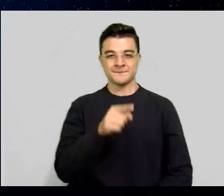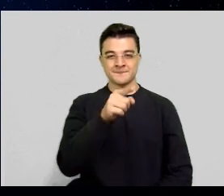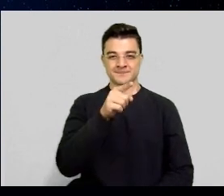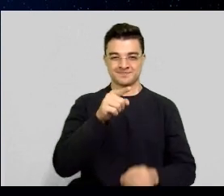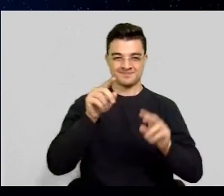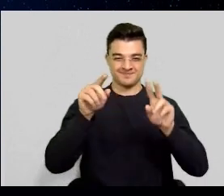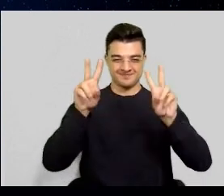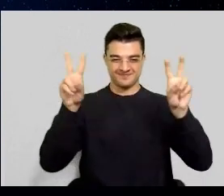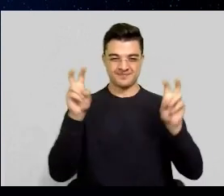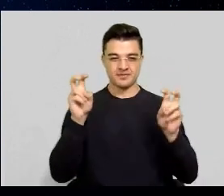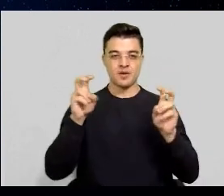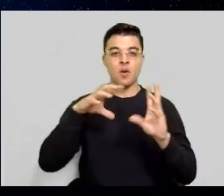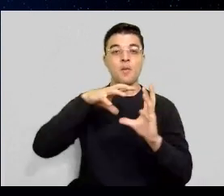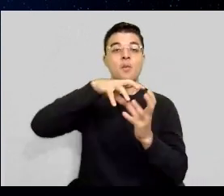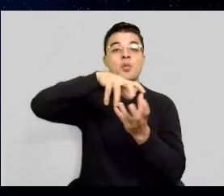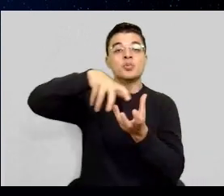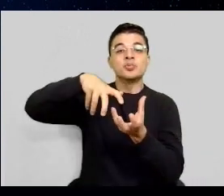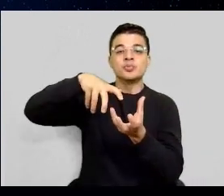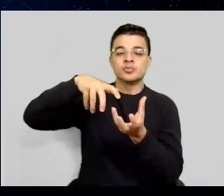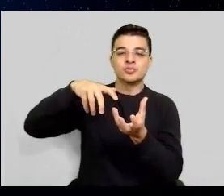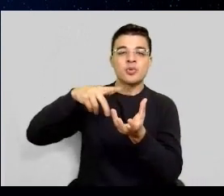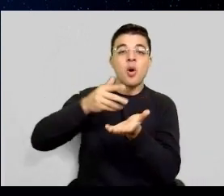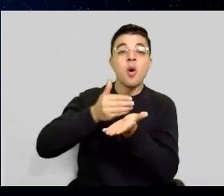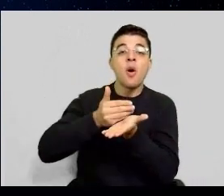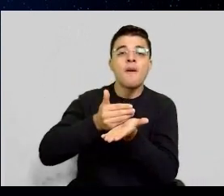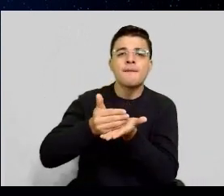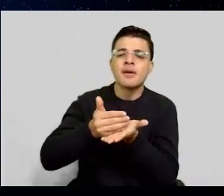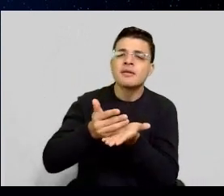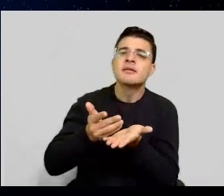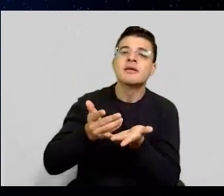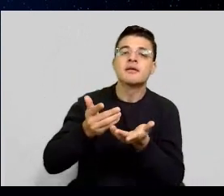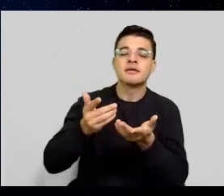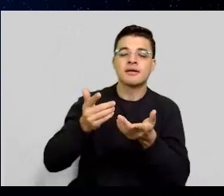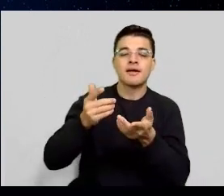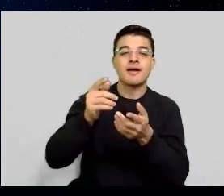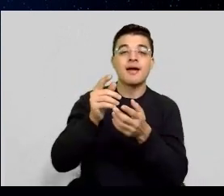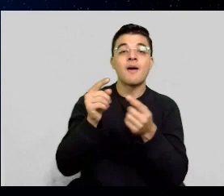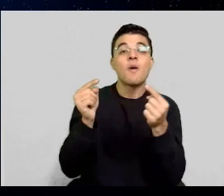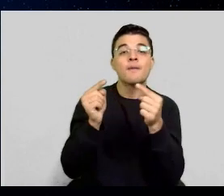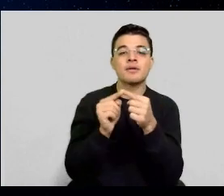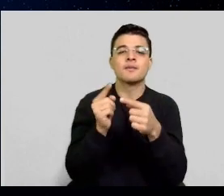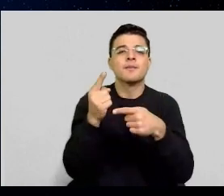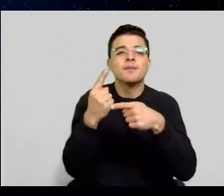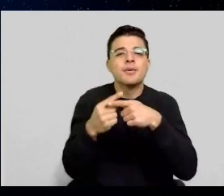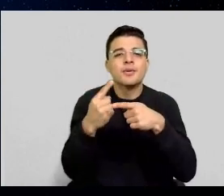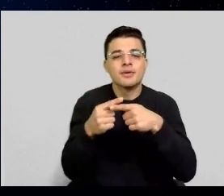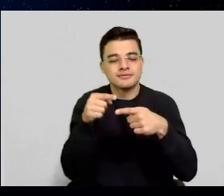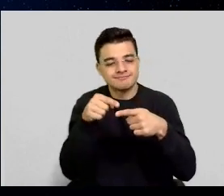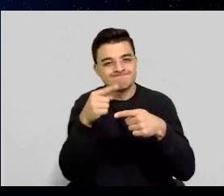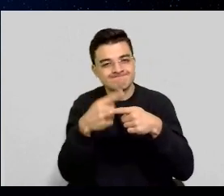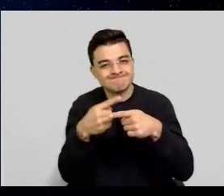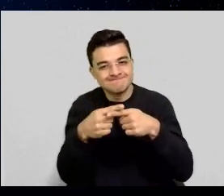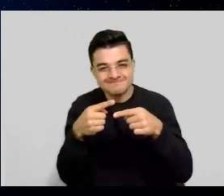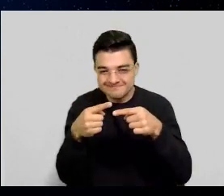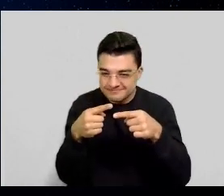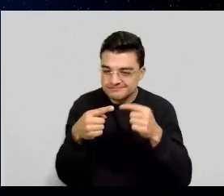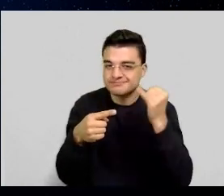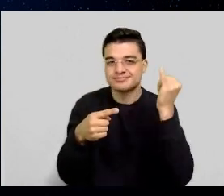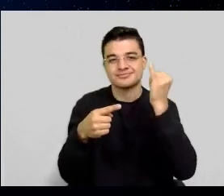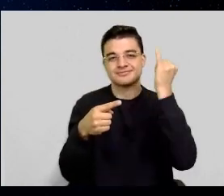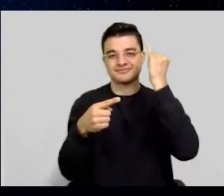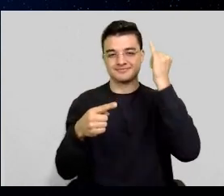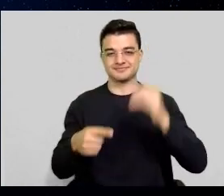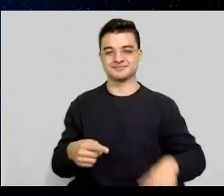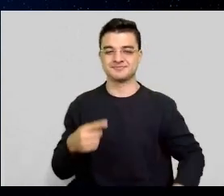E aí, galera, todo mundo bem? Animado para a trilha? Tá sendo fantástico, né? A trilha de Customer Experience. E é um tema, a gente